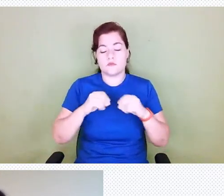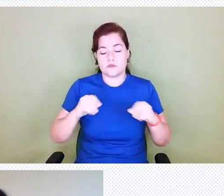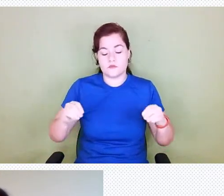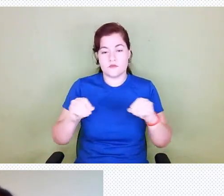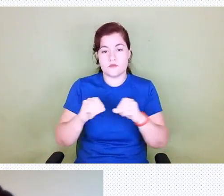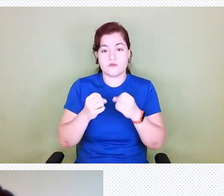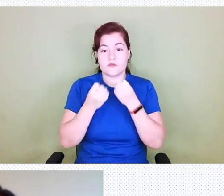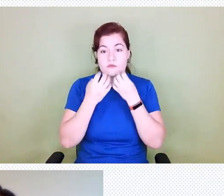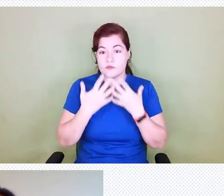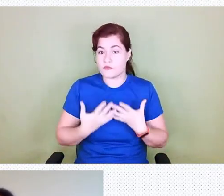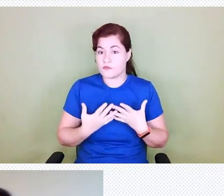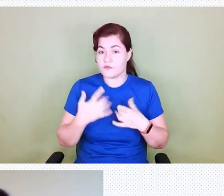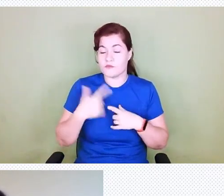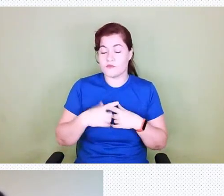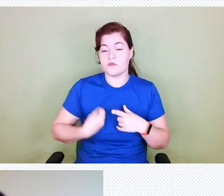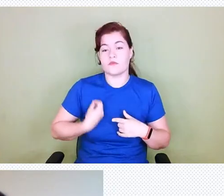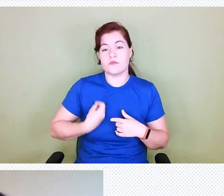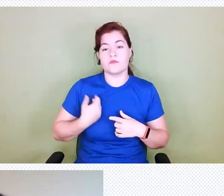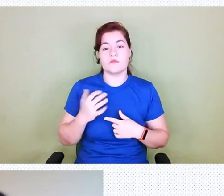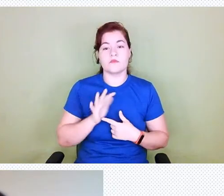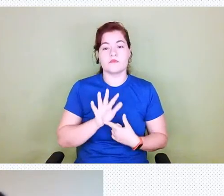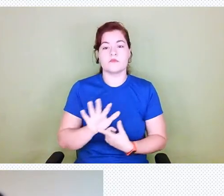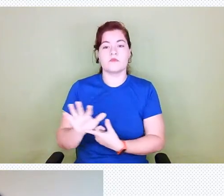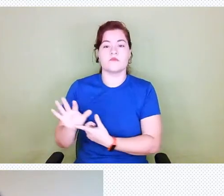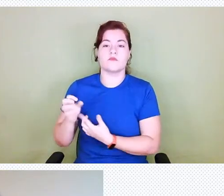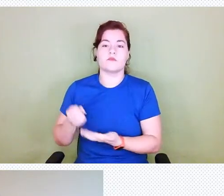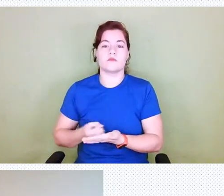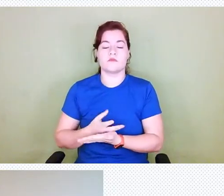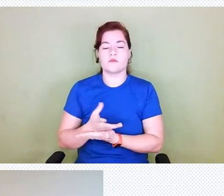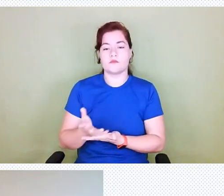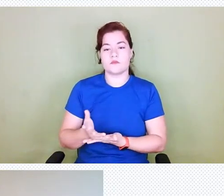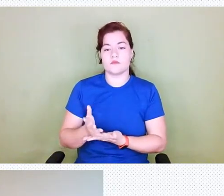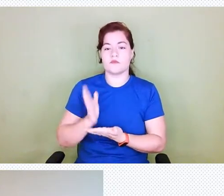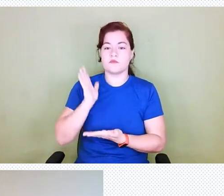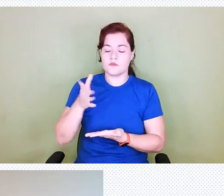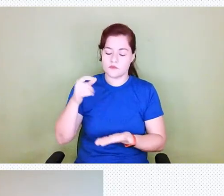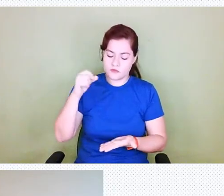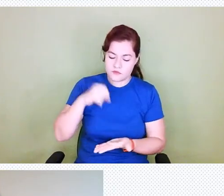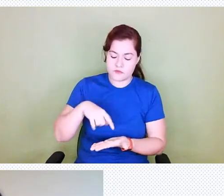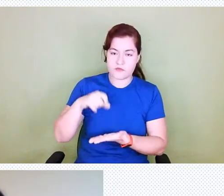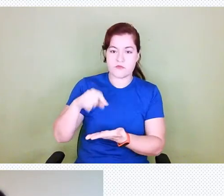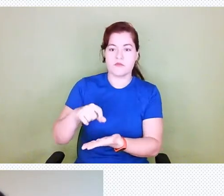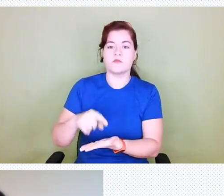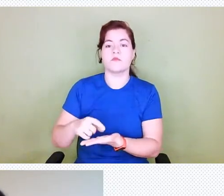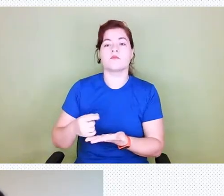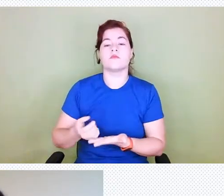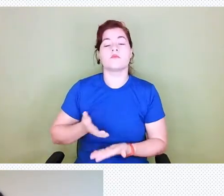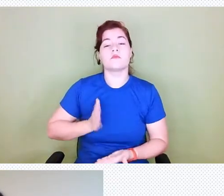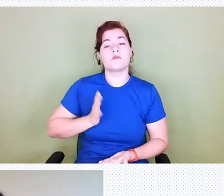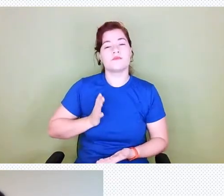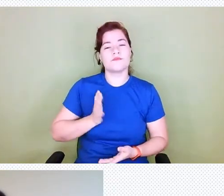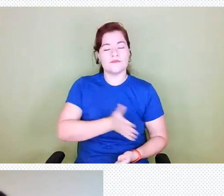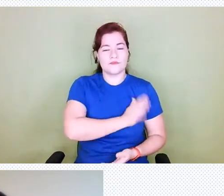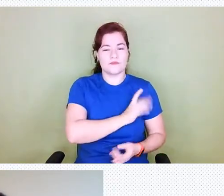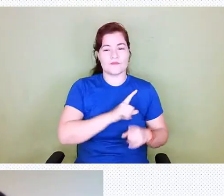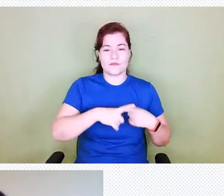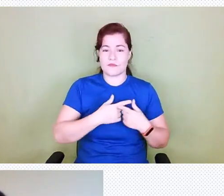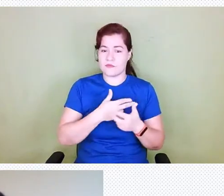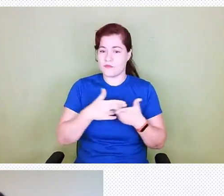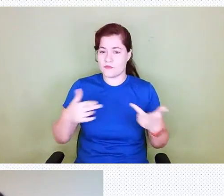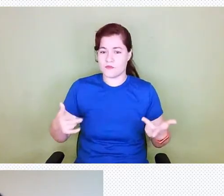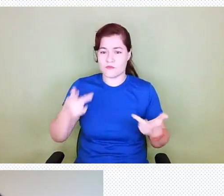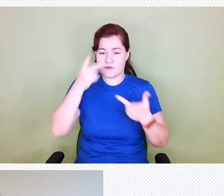vidas mostravam que o evangelho estava bem plantado em seus corações. Mas muitas outras pessoas que ouviram